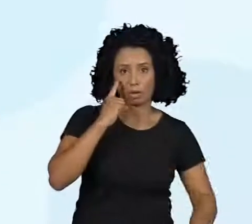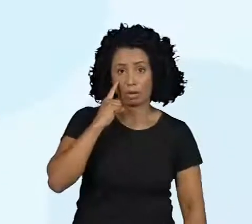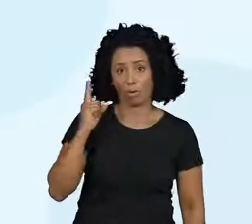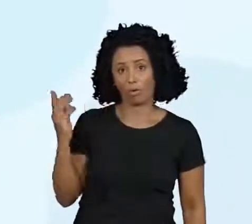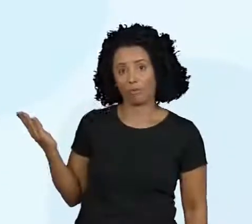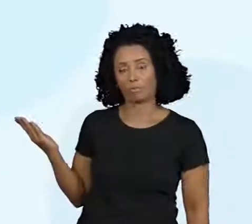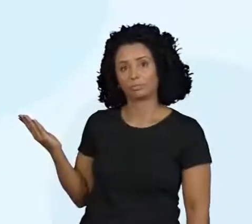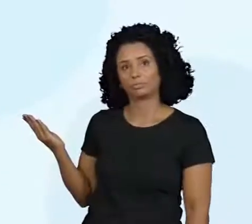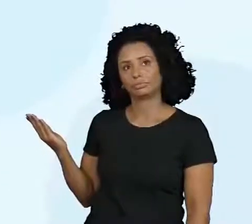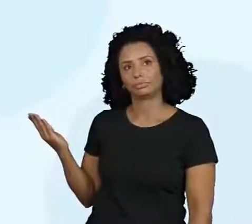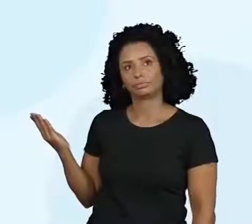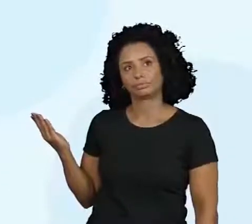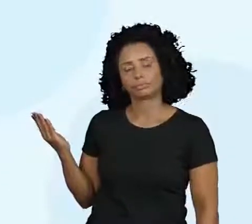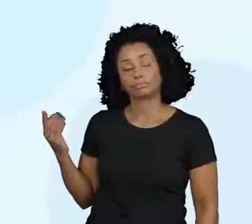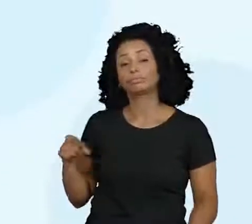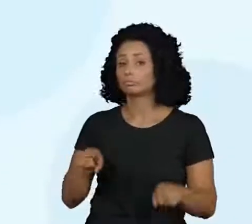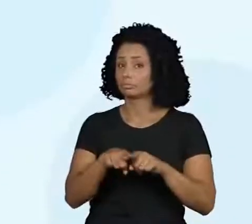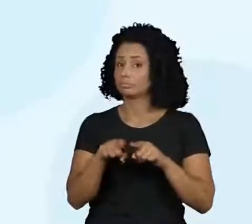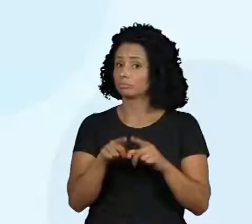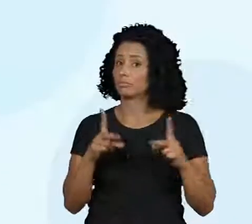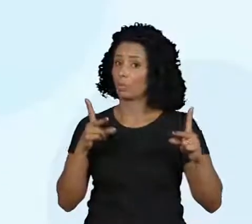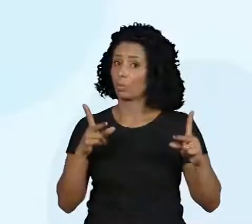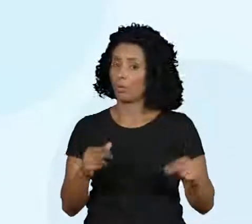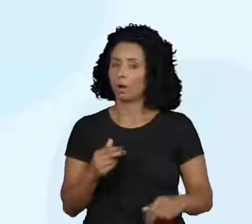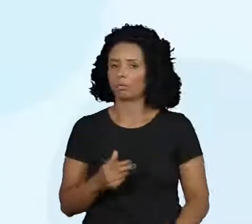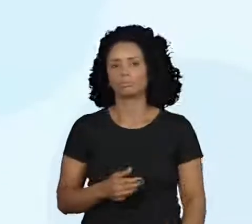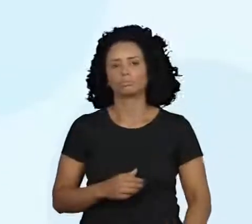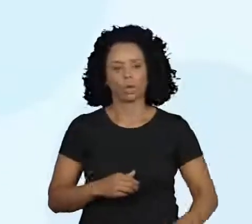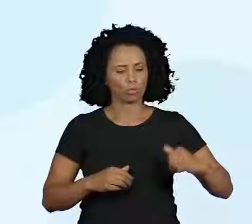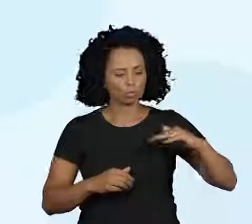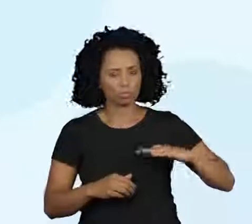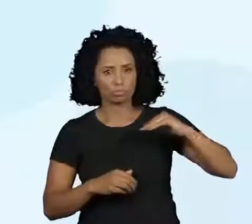cobra, consumidor.